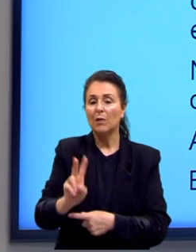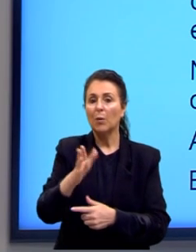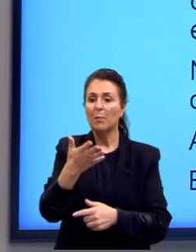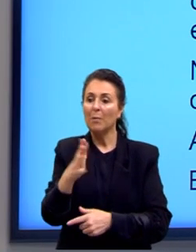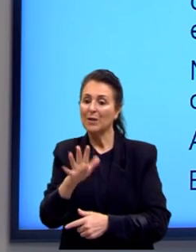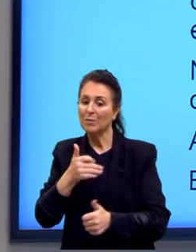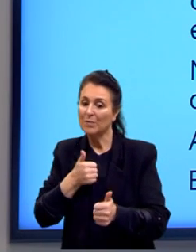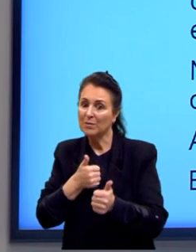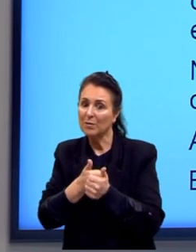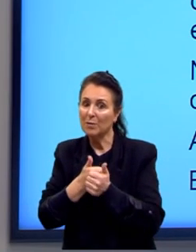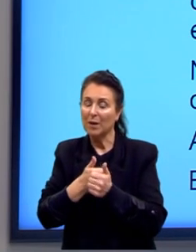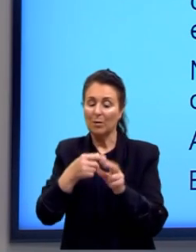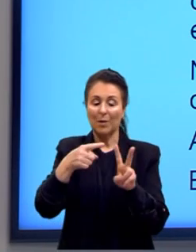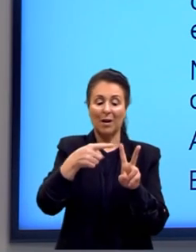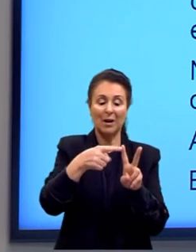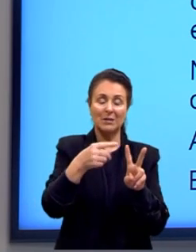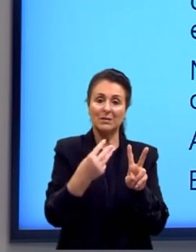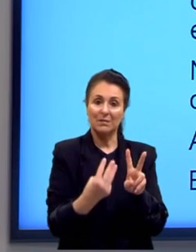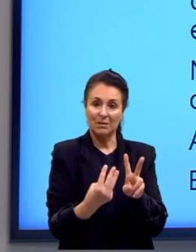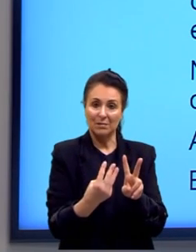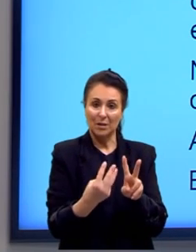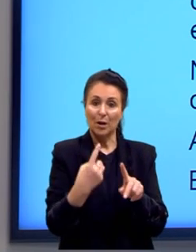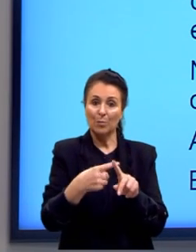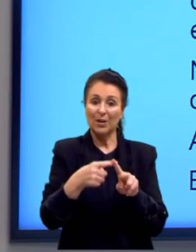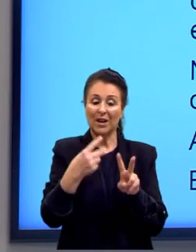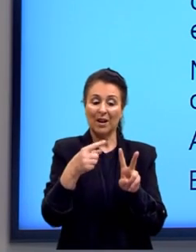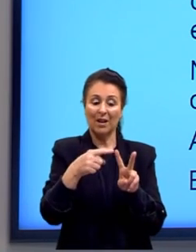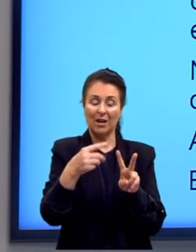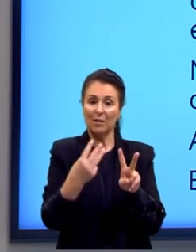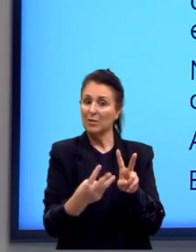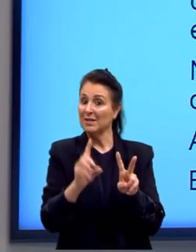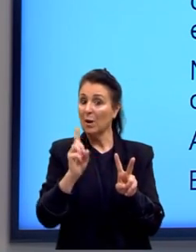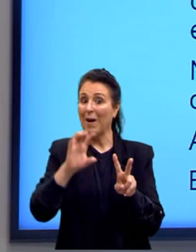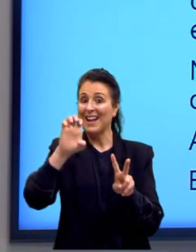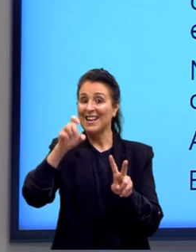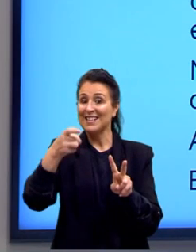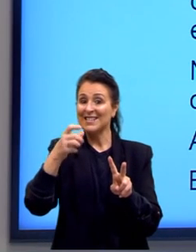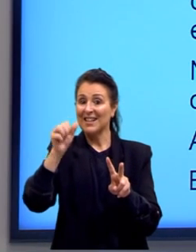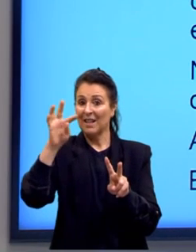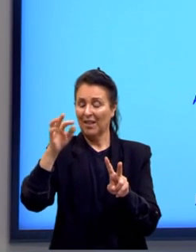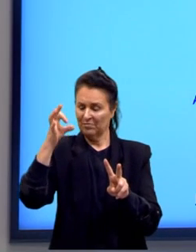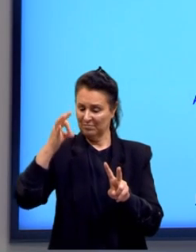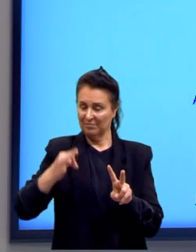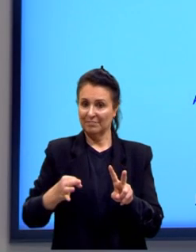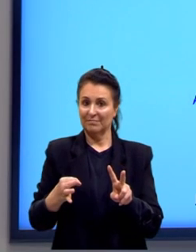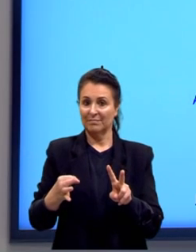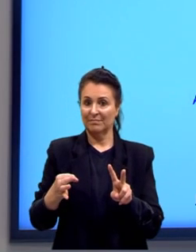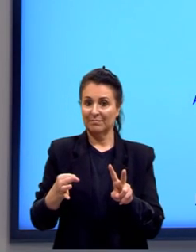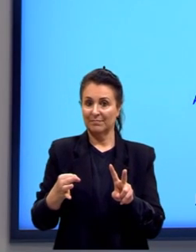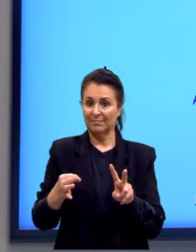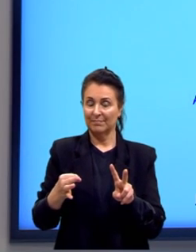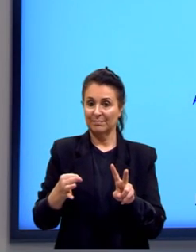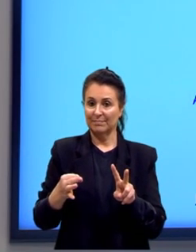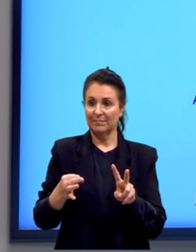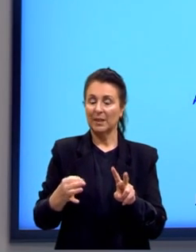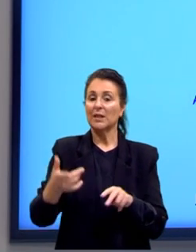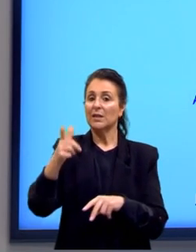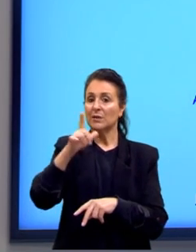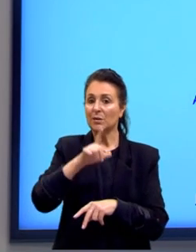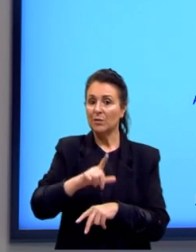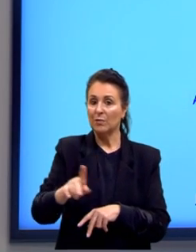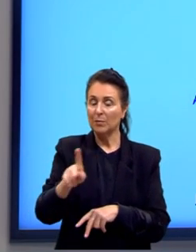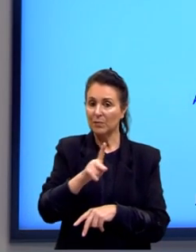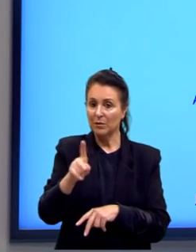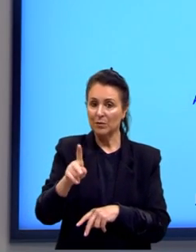aproximado para raiz de 3 já que ela não é um valor exato né aqui eu trago pra